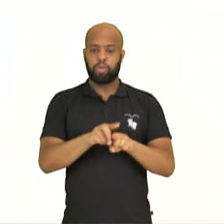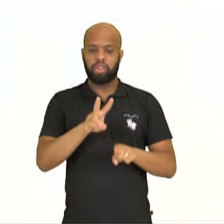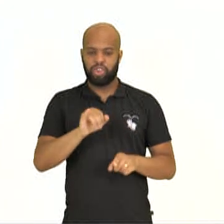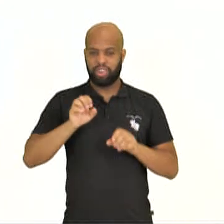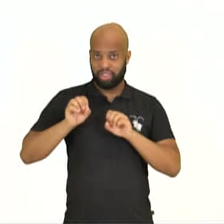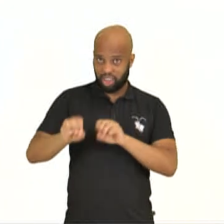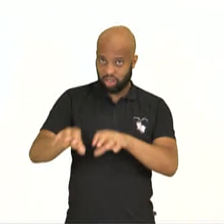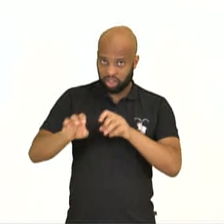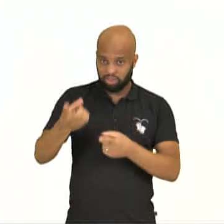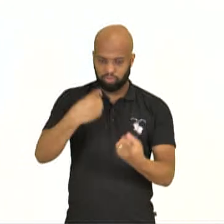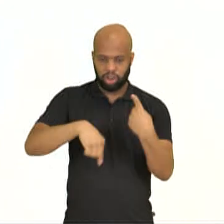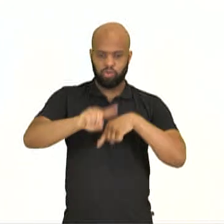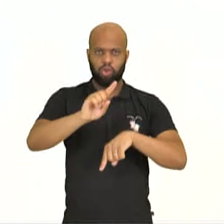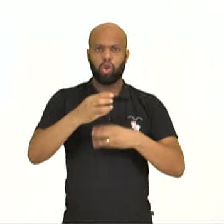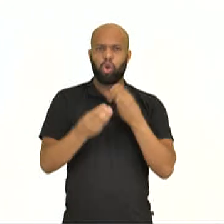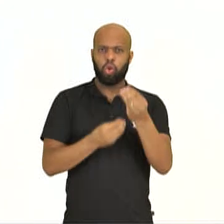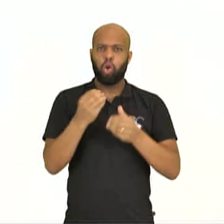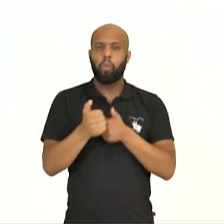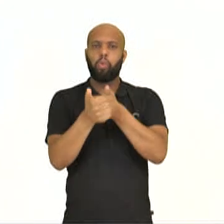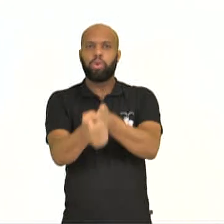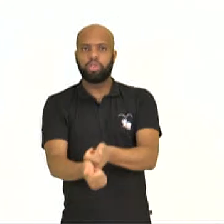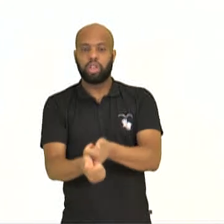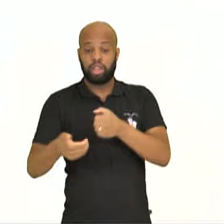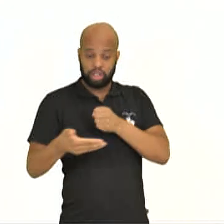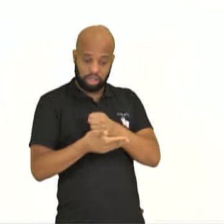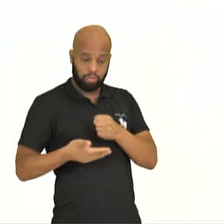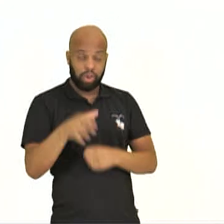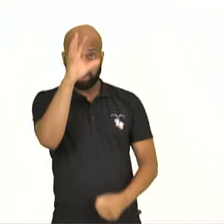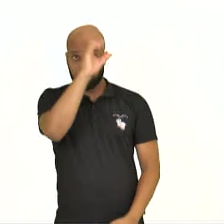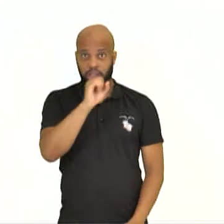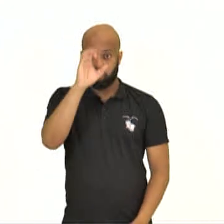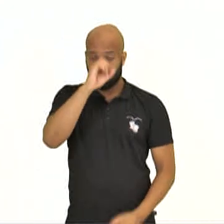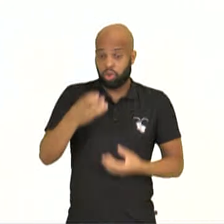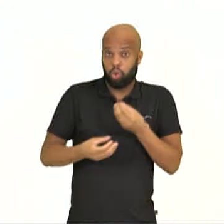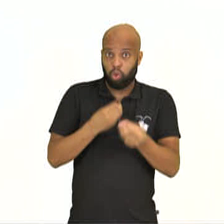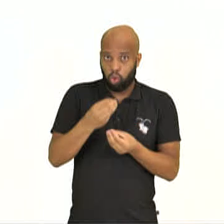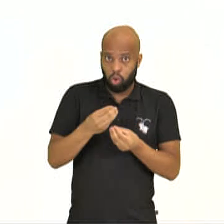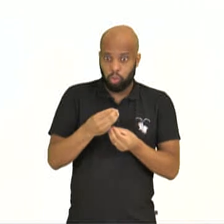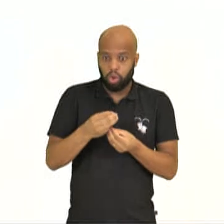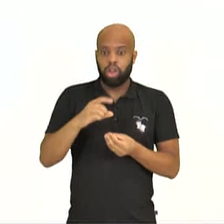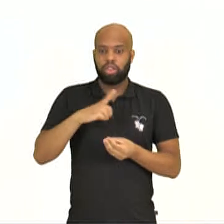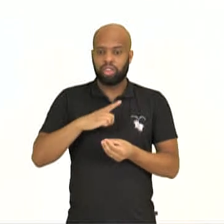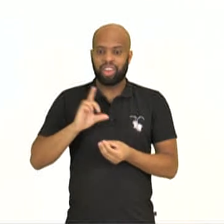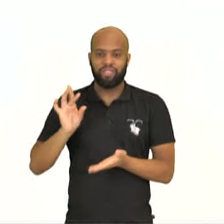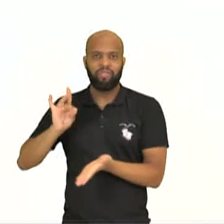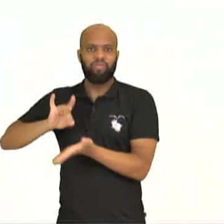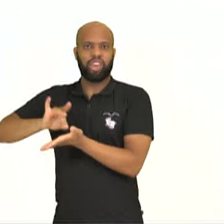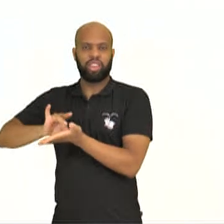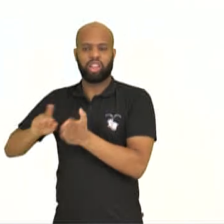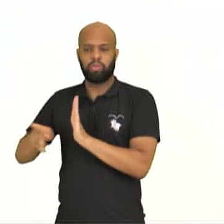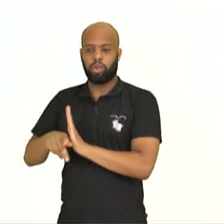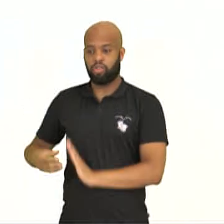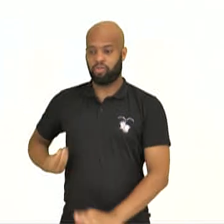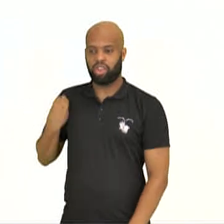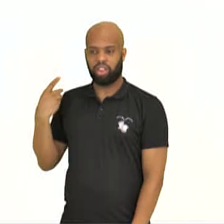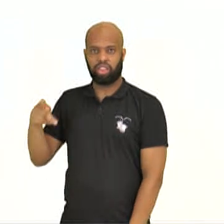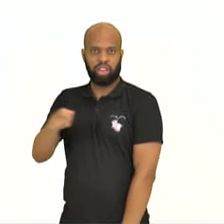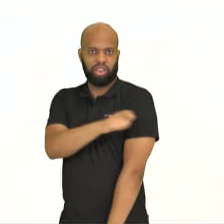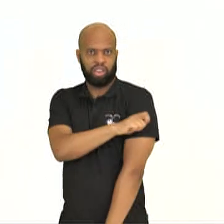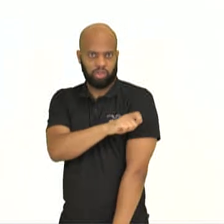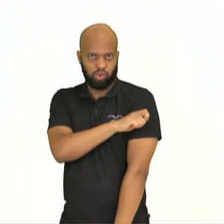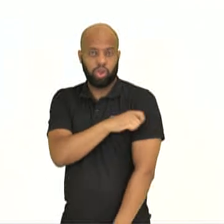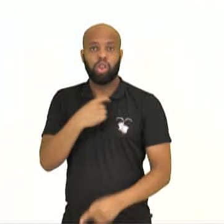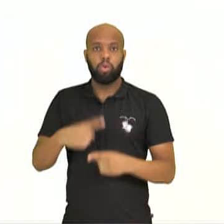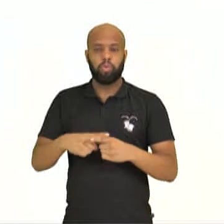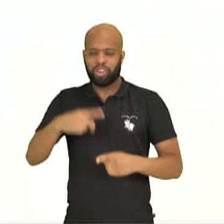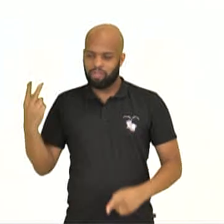educação deve seguir o princípio de que o aprendizado é construído a partir da realidade do aluno. A interação valoriza a